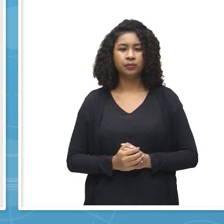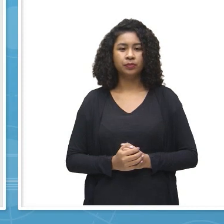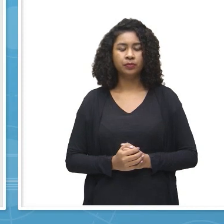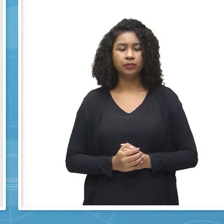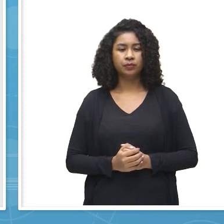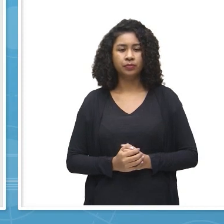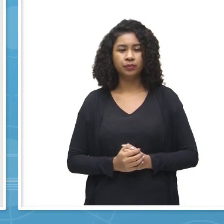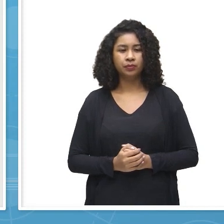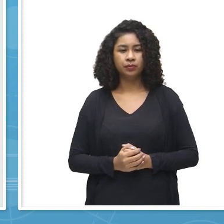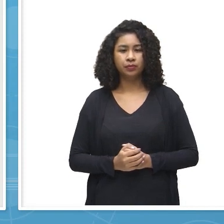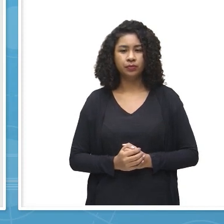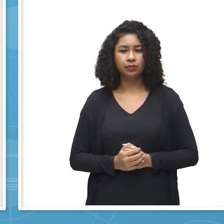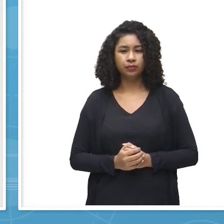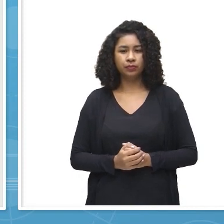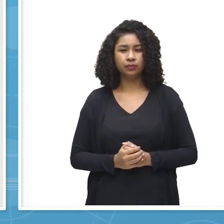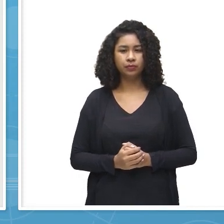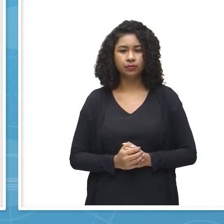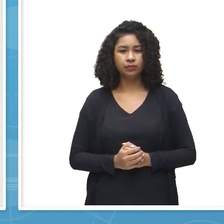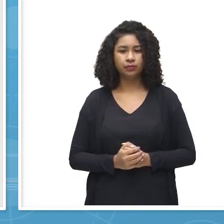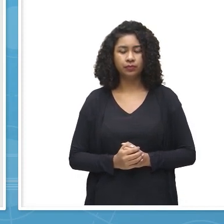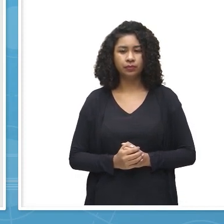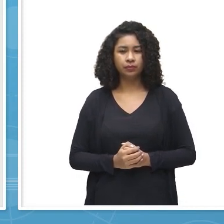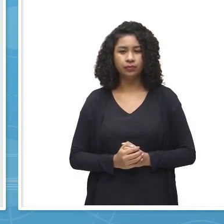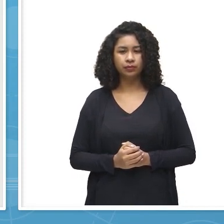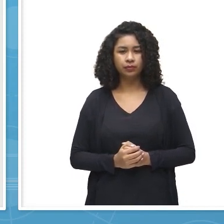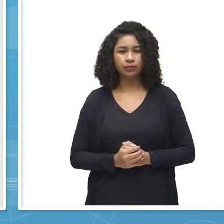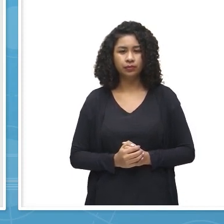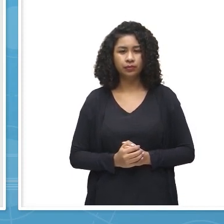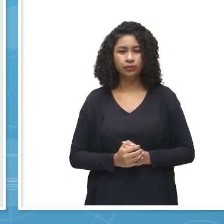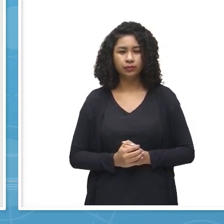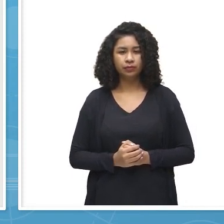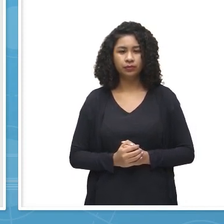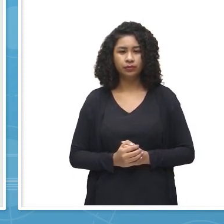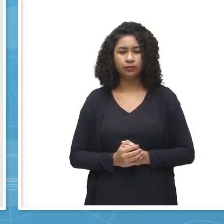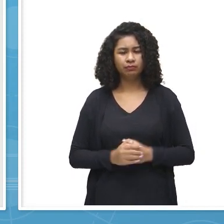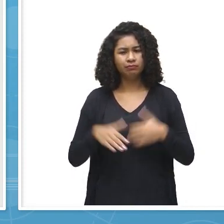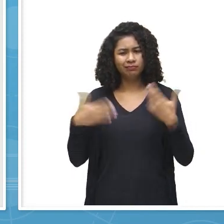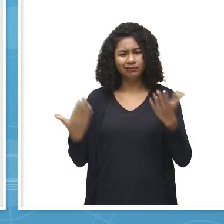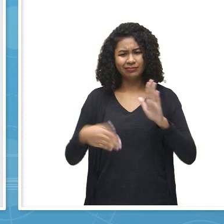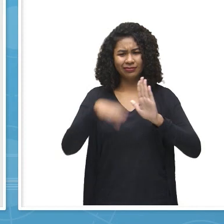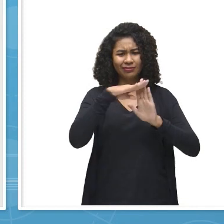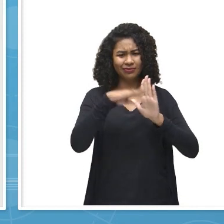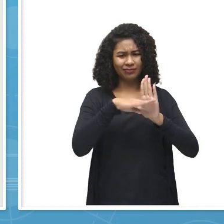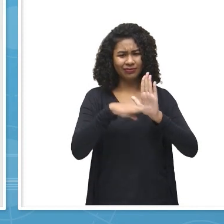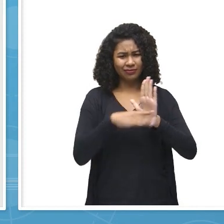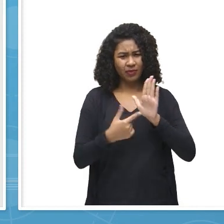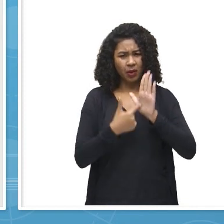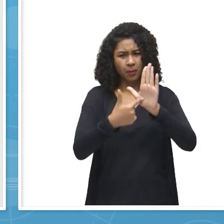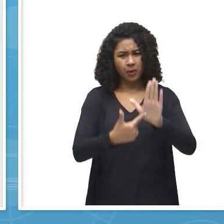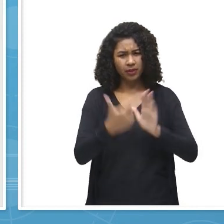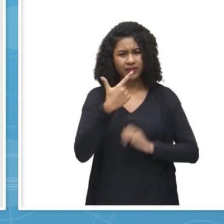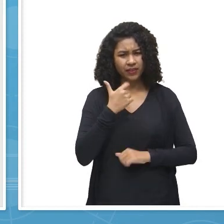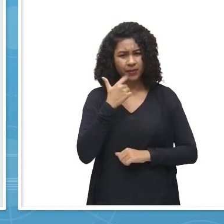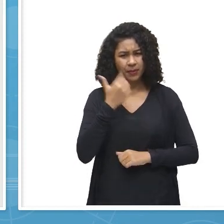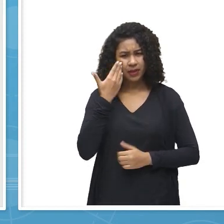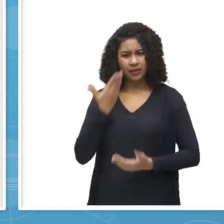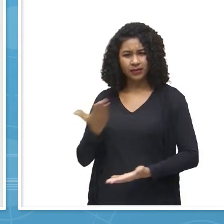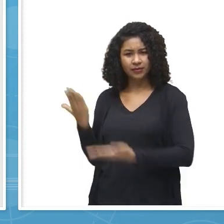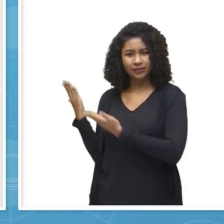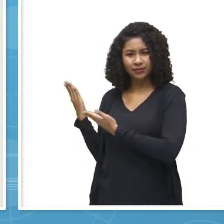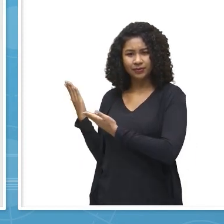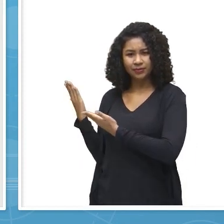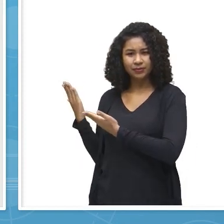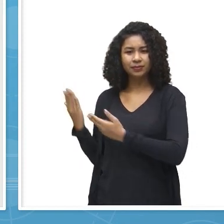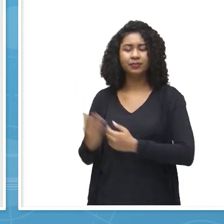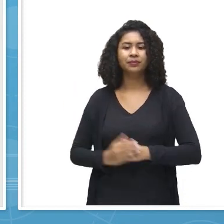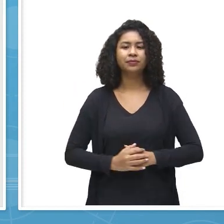que é o nosso sangue, tá? Que está correndo nas nossas veias. Então, todos esses aqui que eu falei para vocês, adiposo,